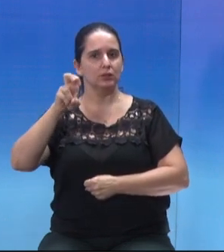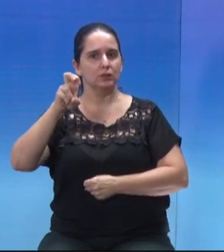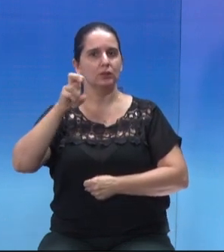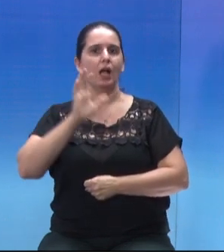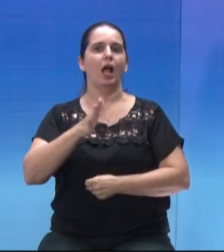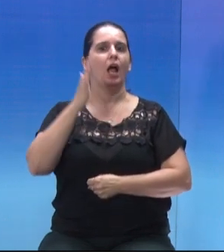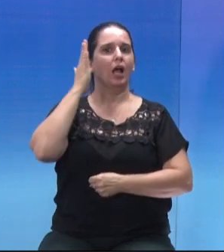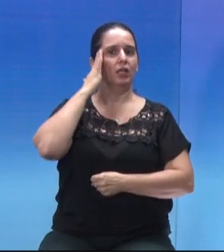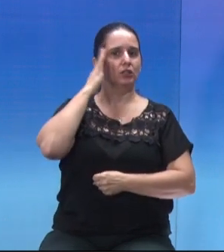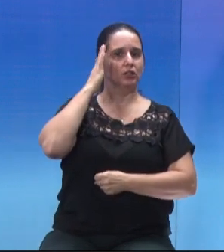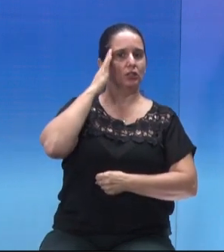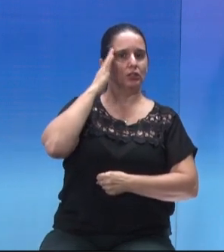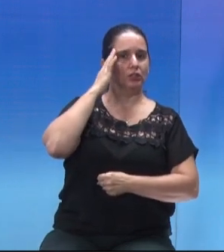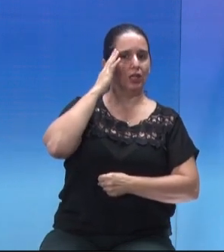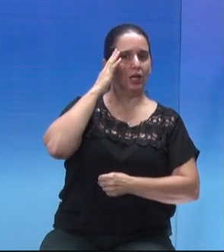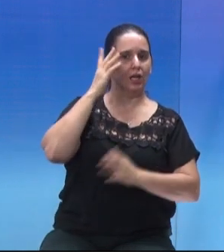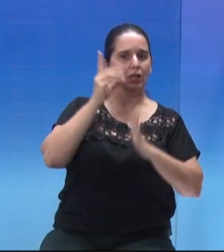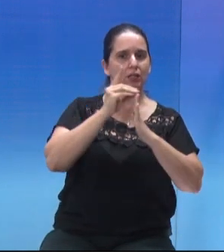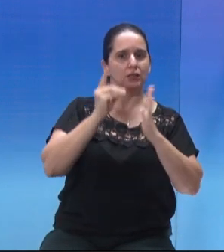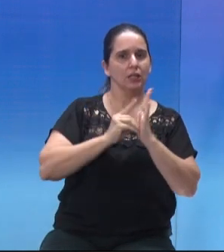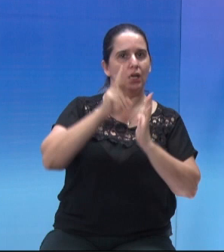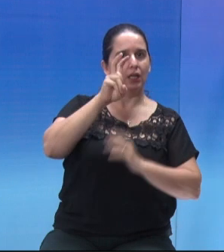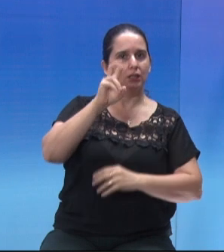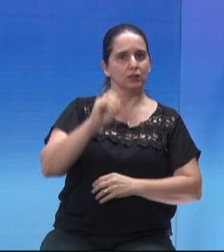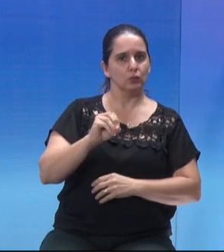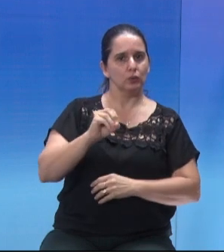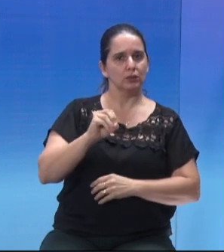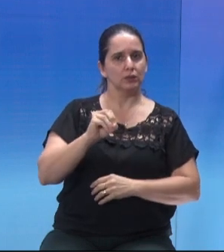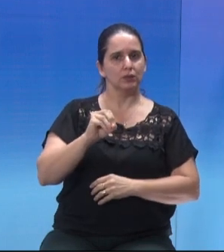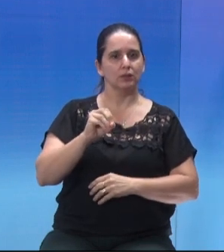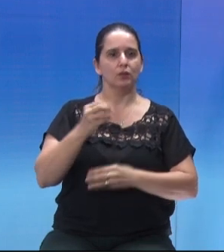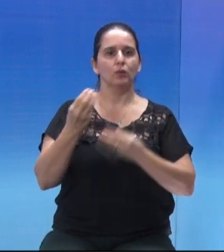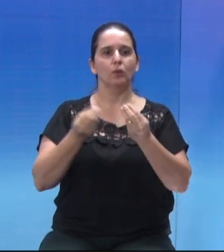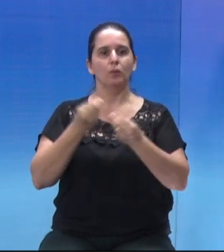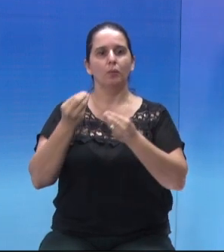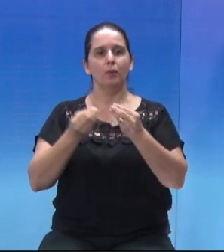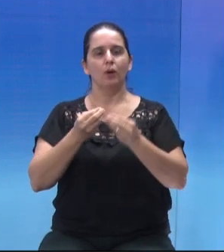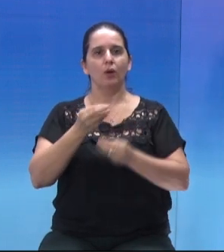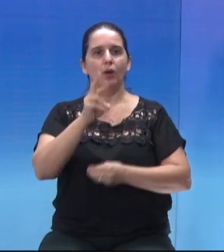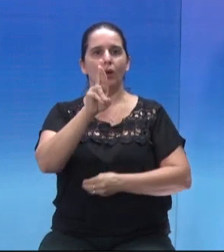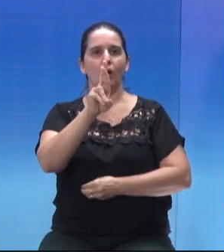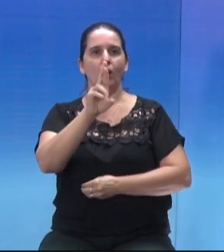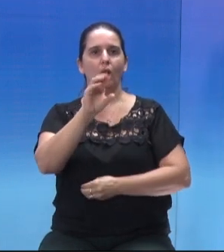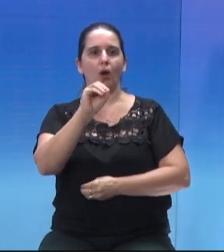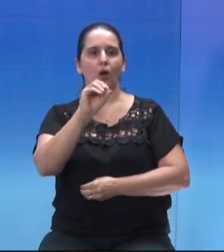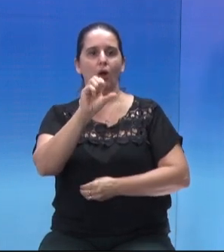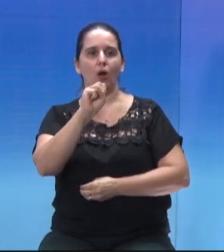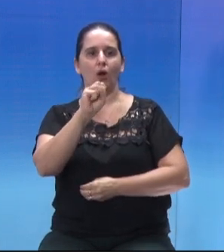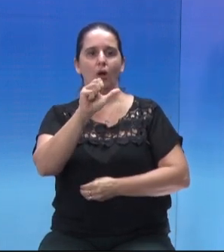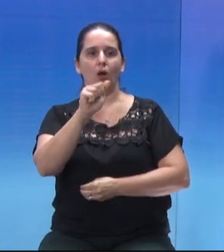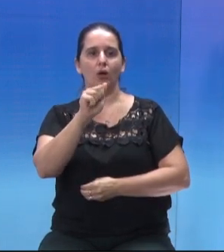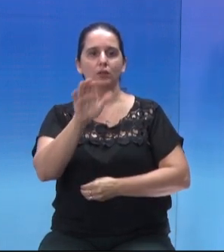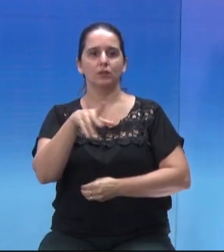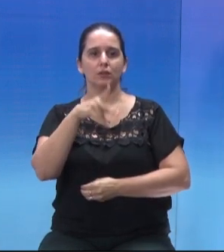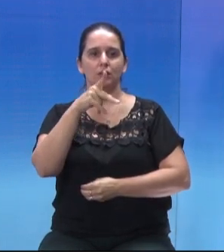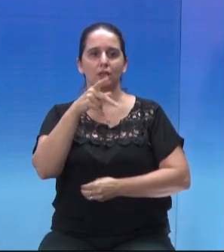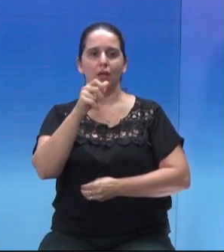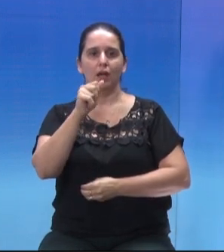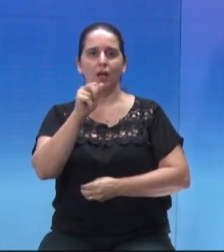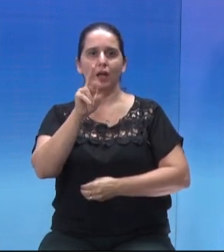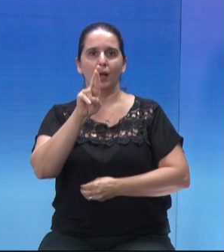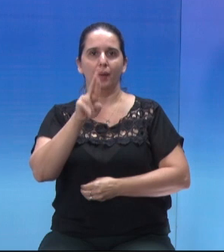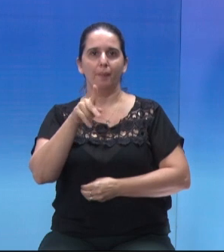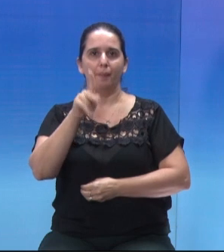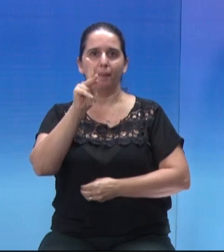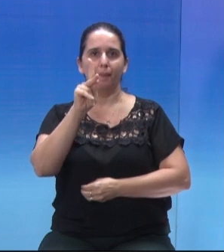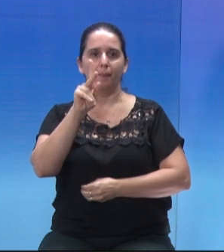gente. Década de 50, né? E esse ato foi praticado por Rosa Parks. E então já descartou a possibilidade de